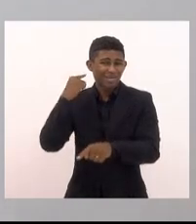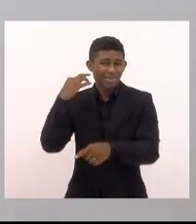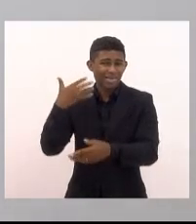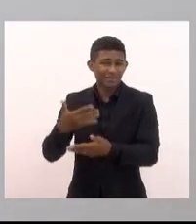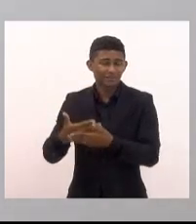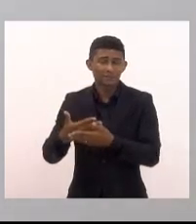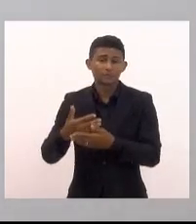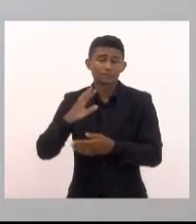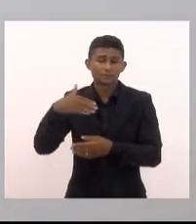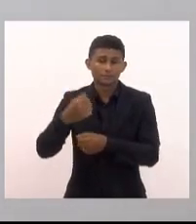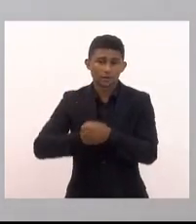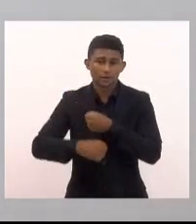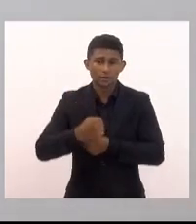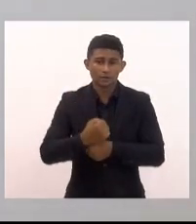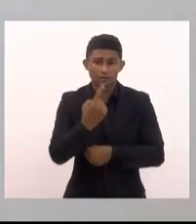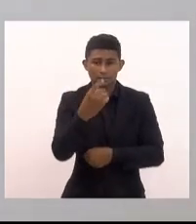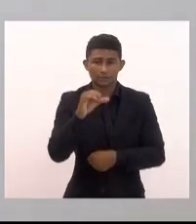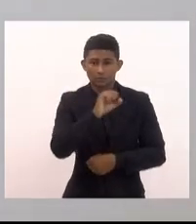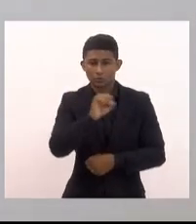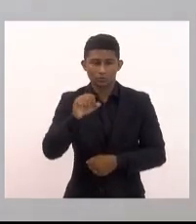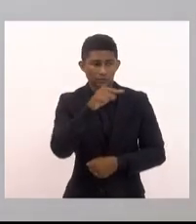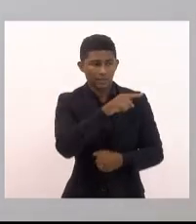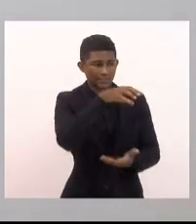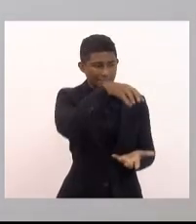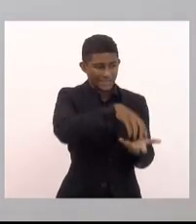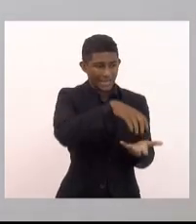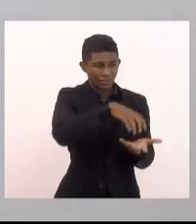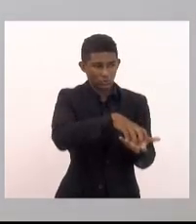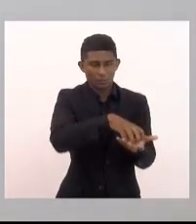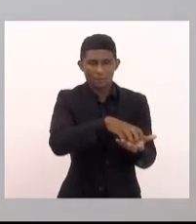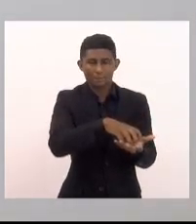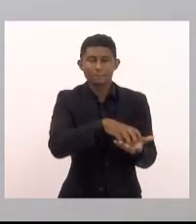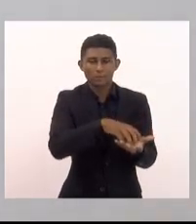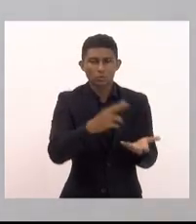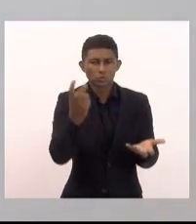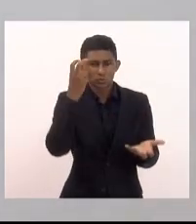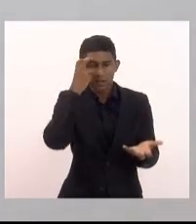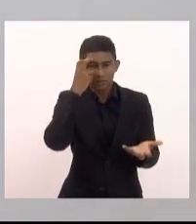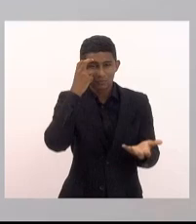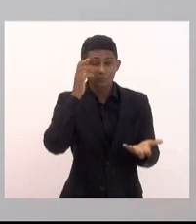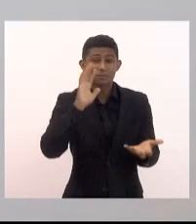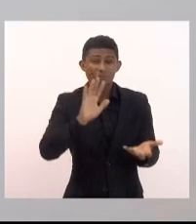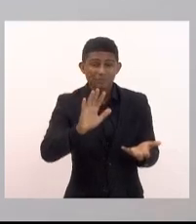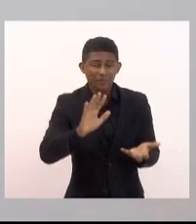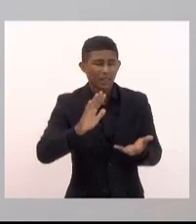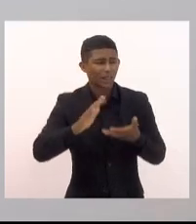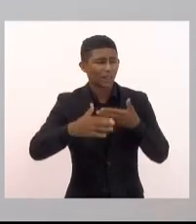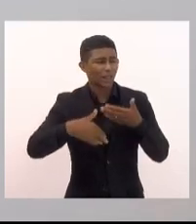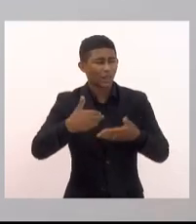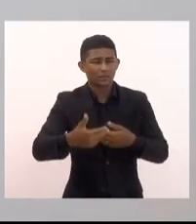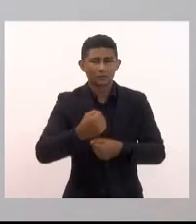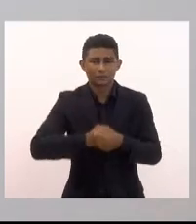1988 ele foi transformado em centro cultural, mas o tombamento definitivo só deu em